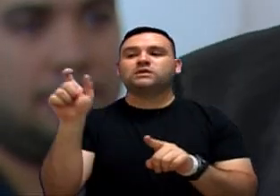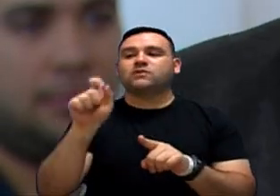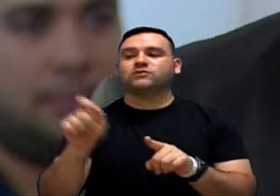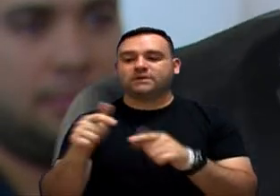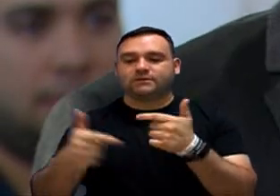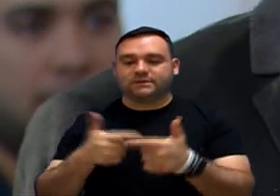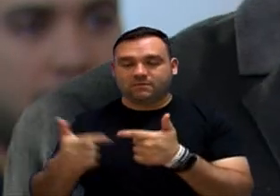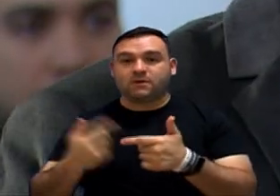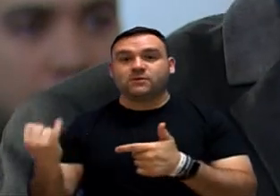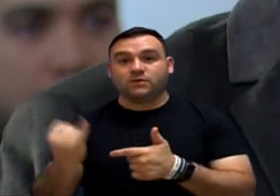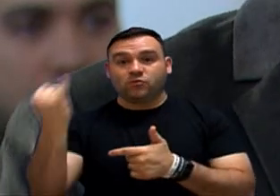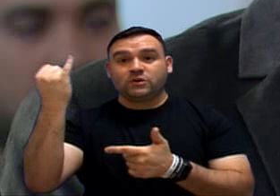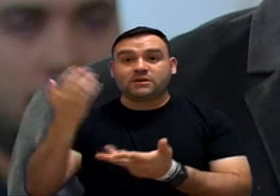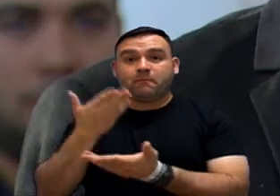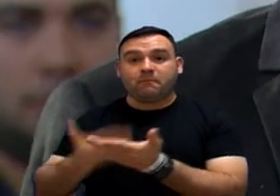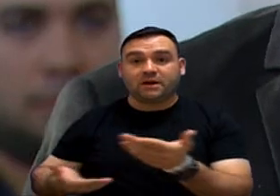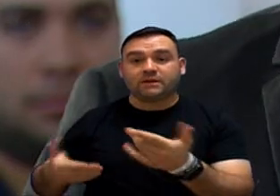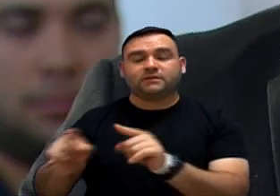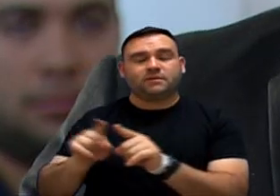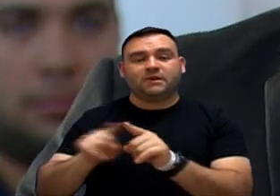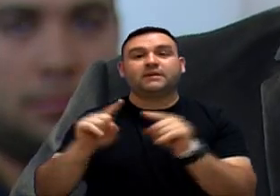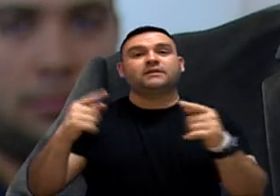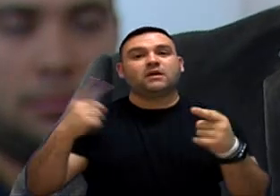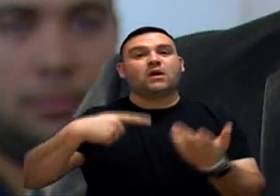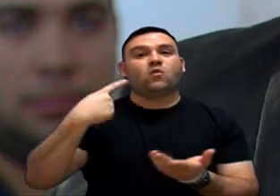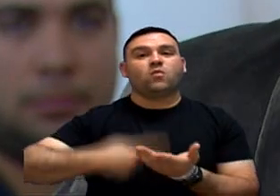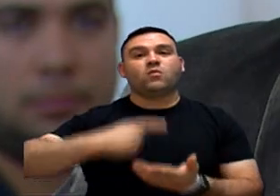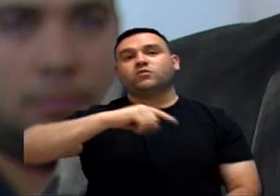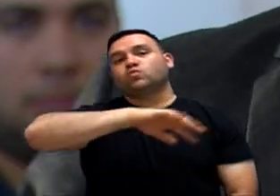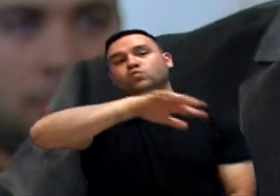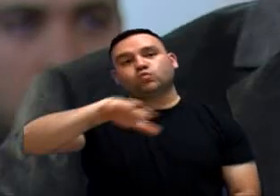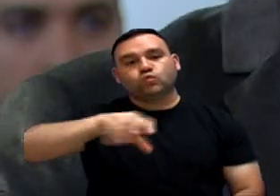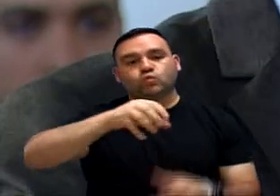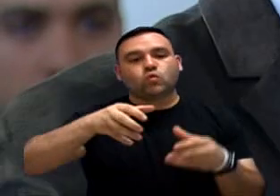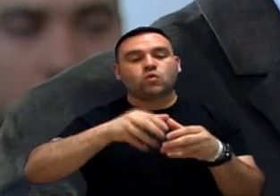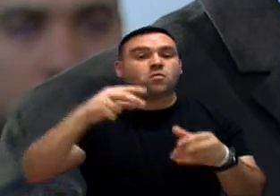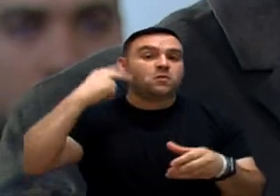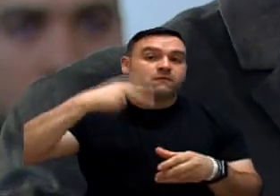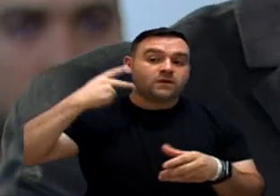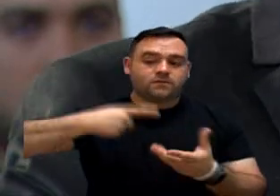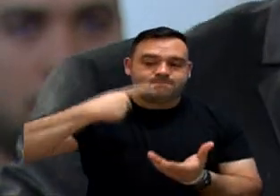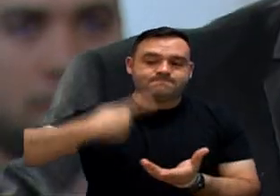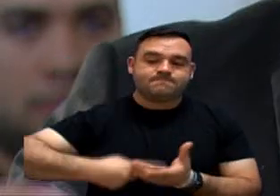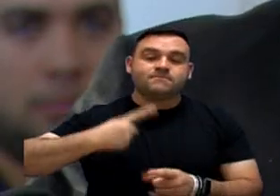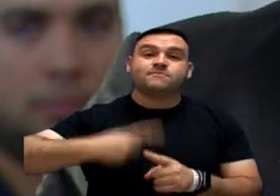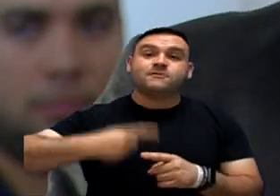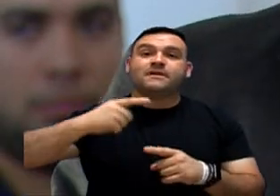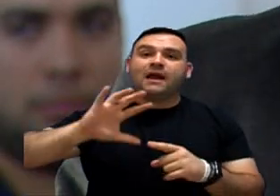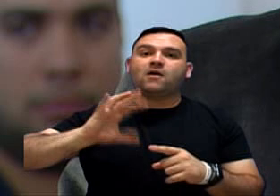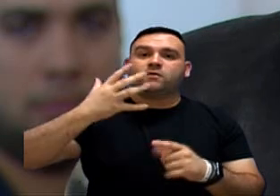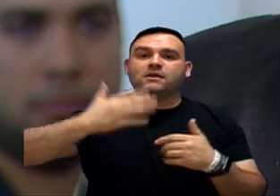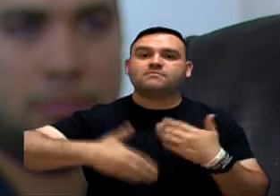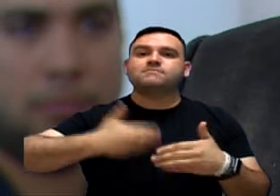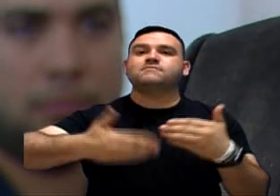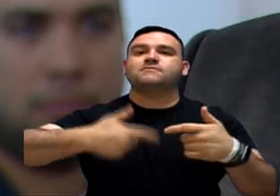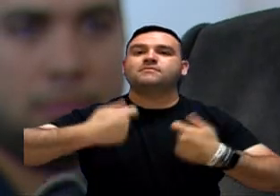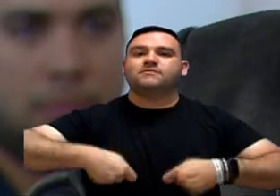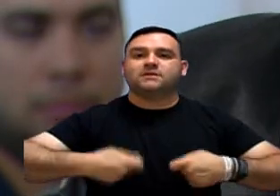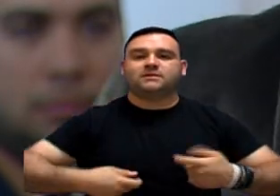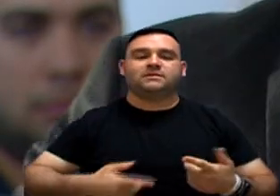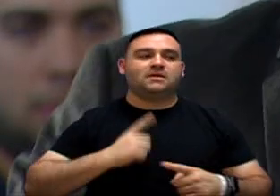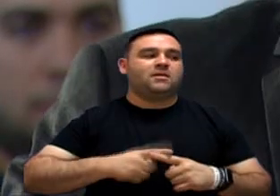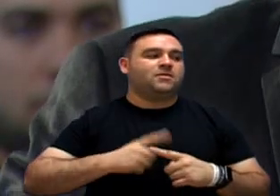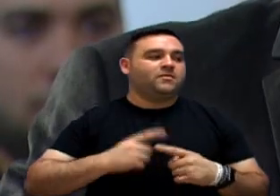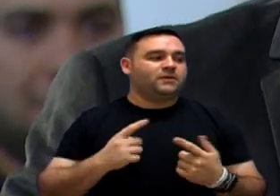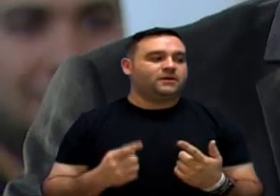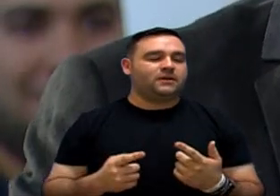preste um serviço relevante para a sociedade de lado. Então, é compromisso de todos nós, vereadores, aqui, para fazer isso acontecer, para que eles também tenham um